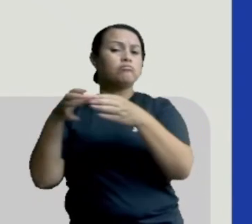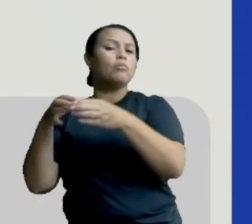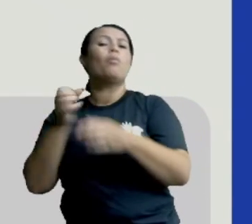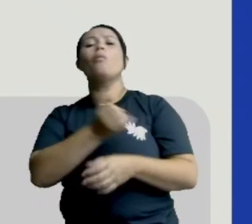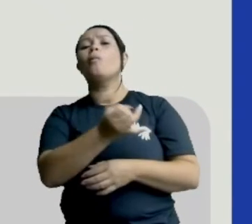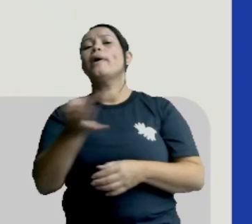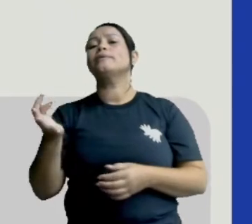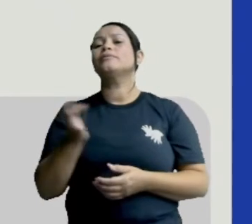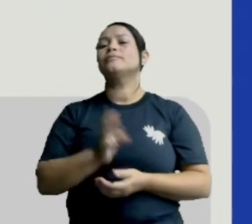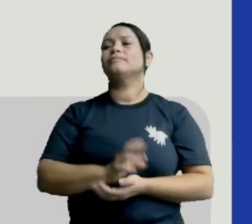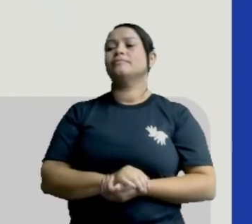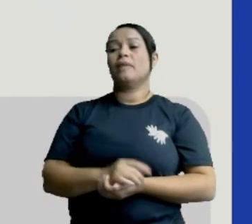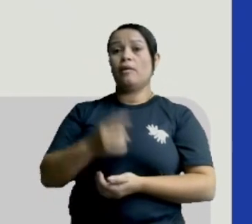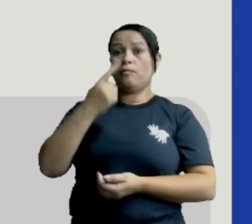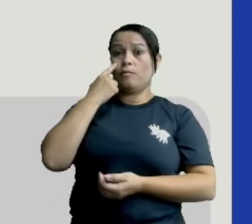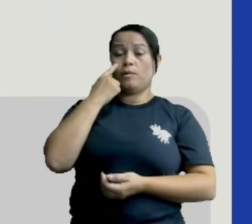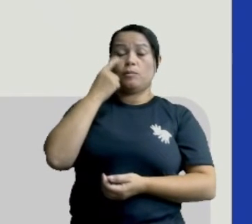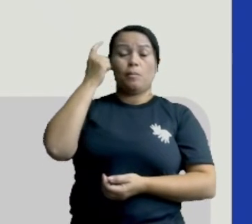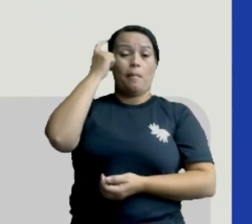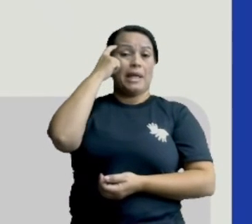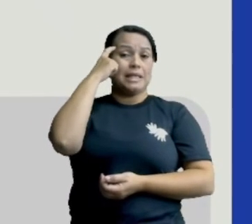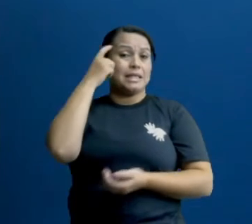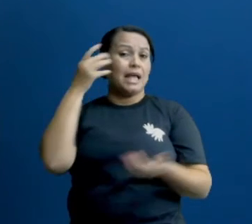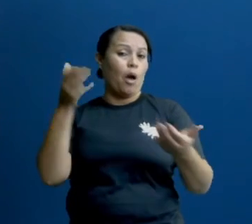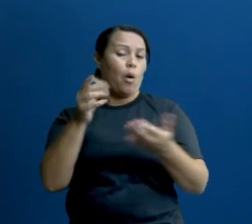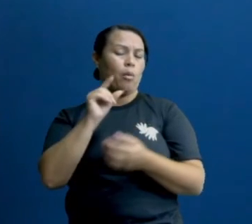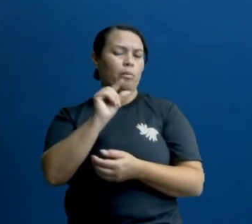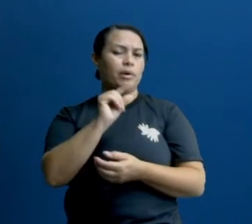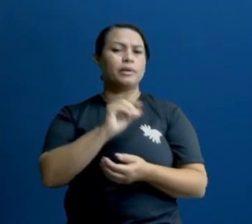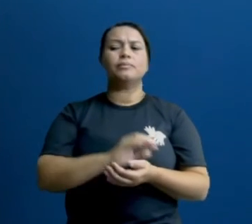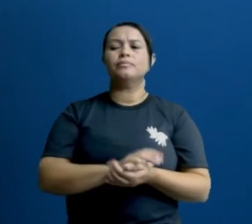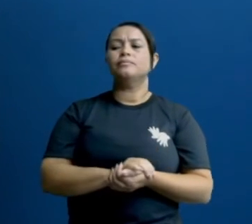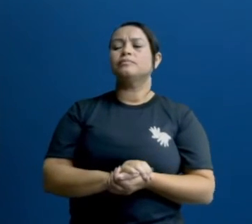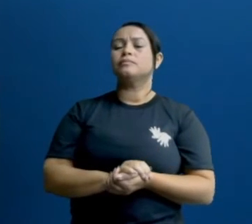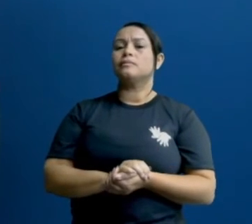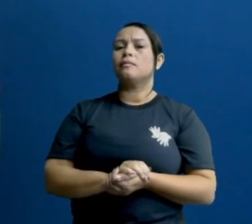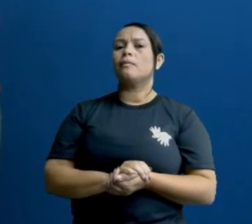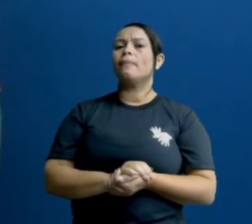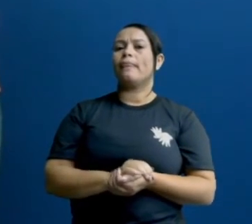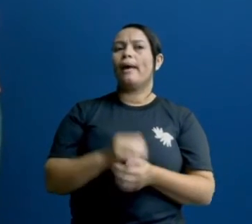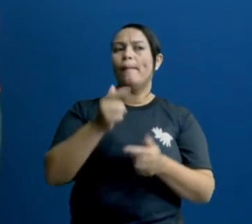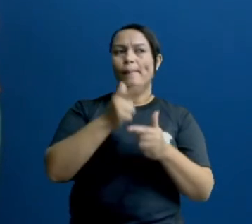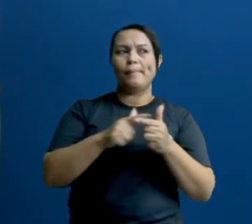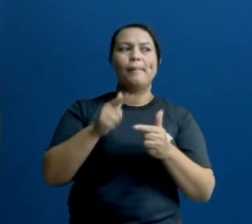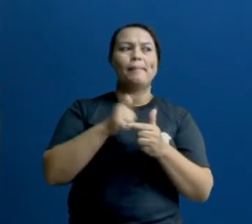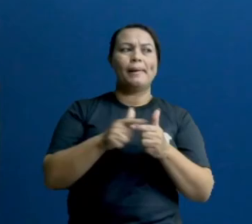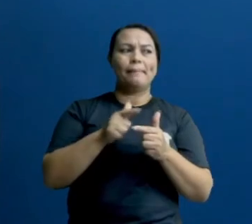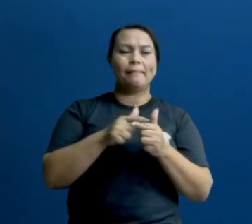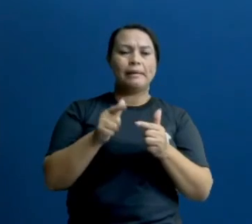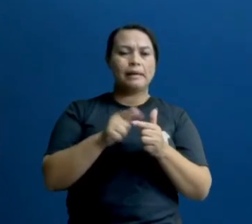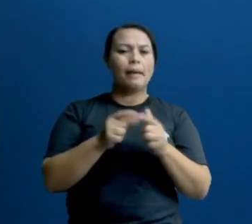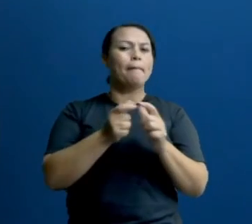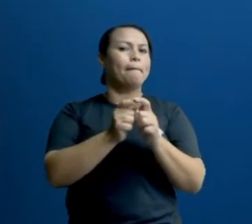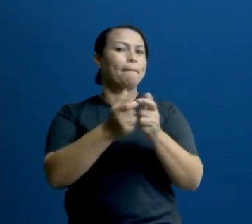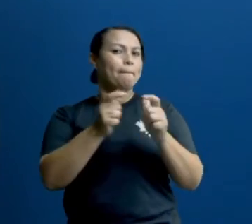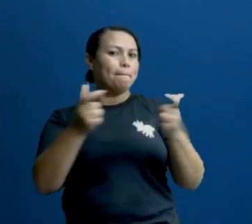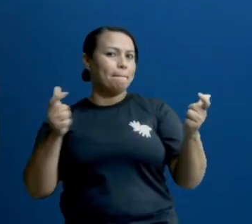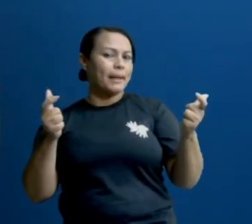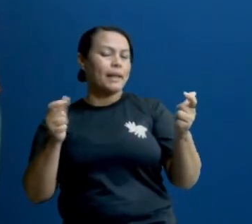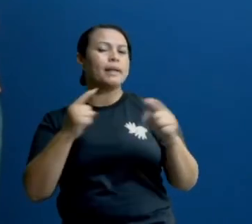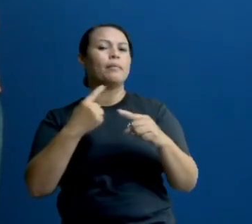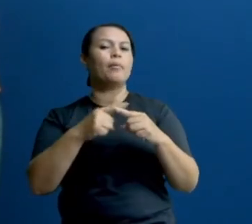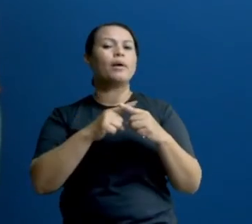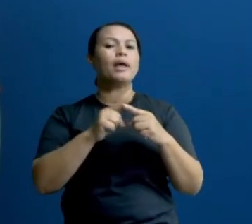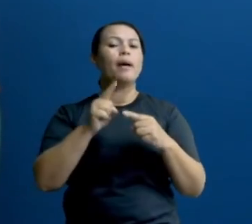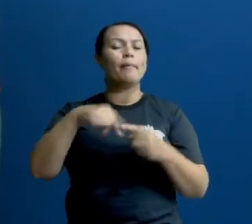todo? Então, vamos pensar aqui, ó, um pouquinho. Esse é um probleminha bem grande, né? Que é